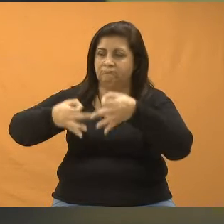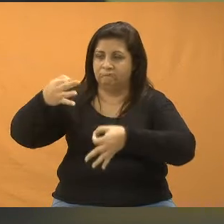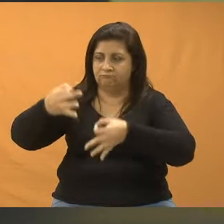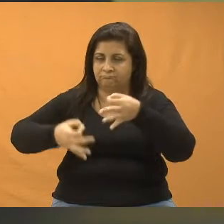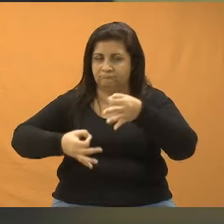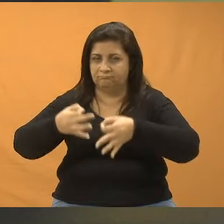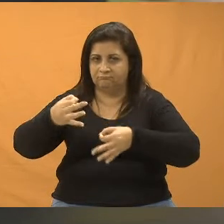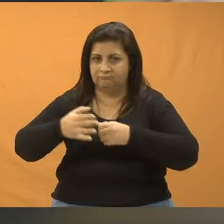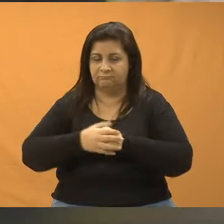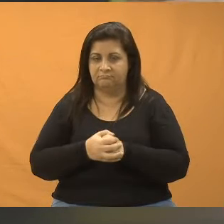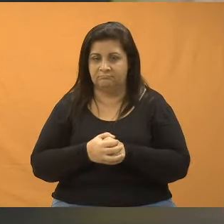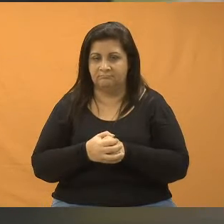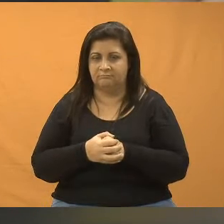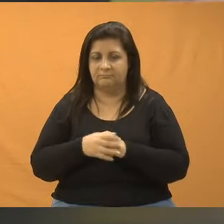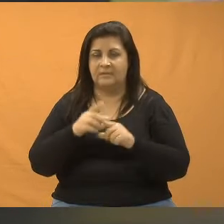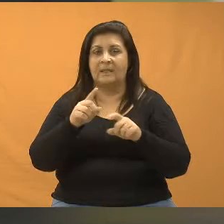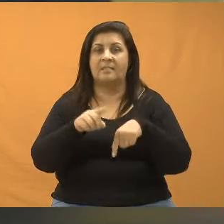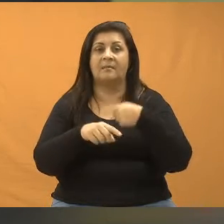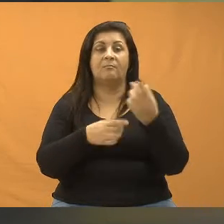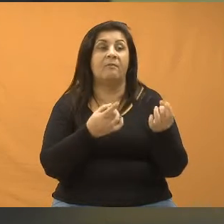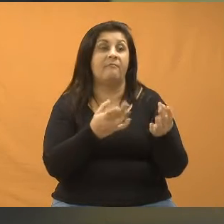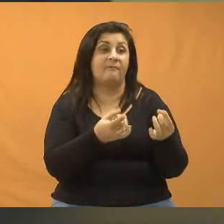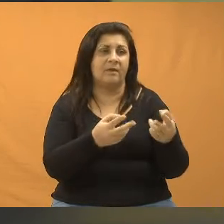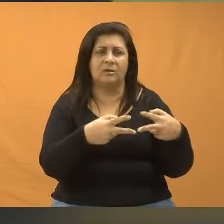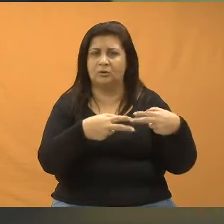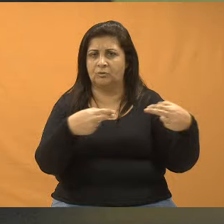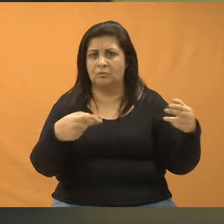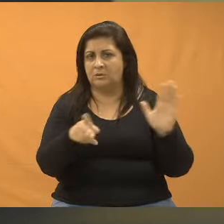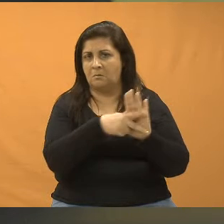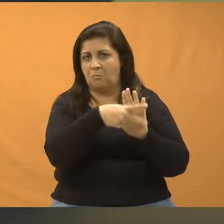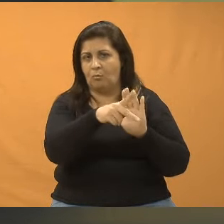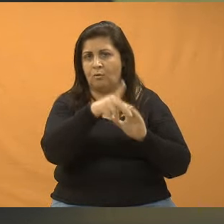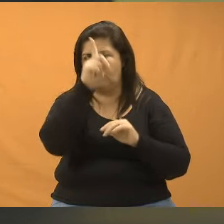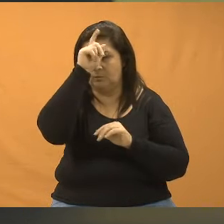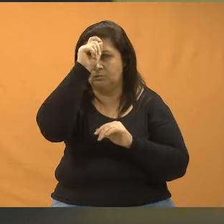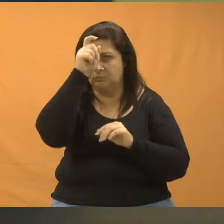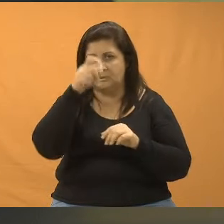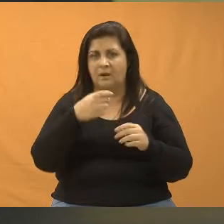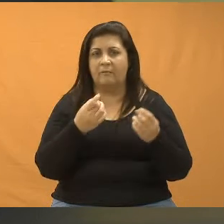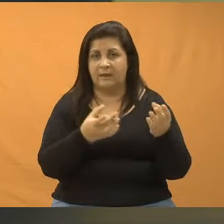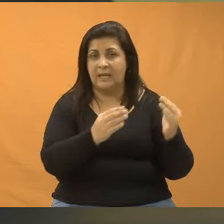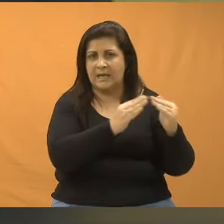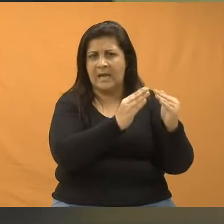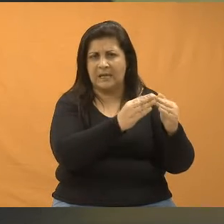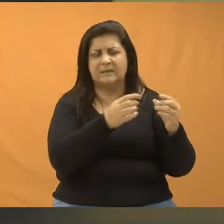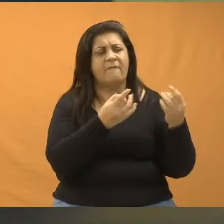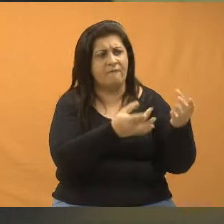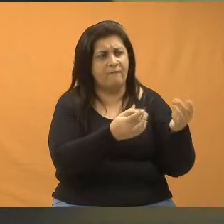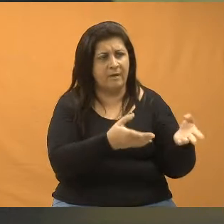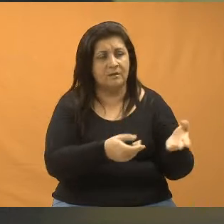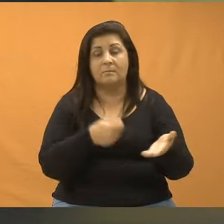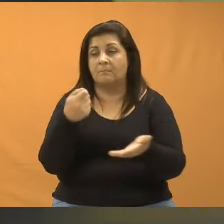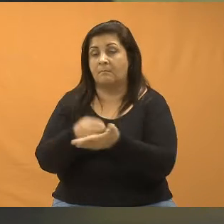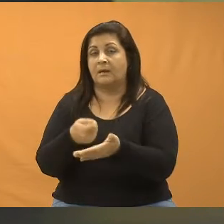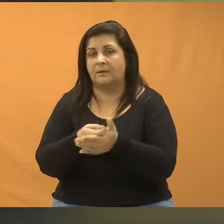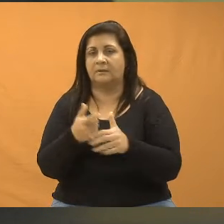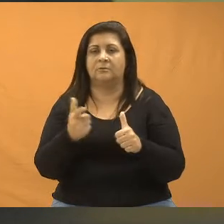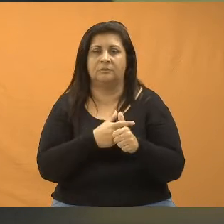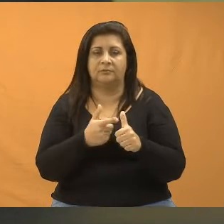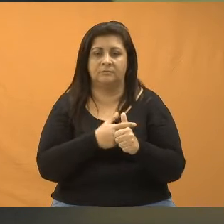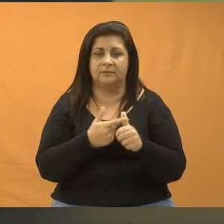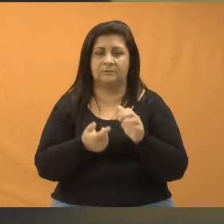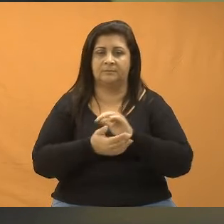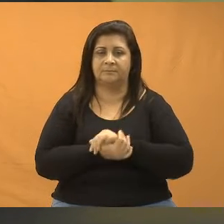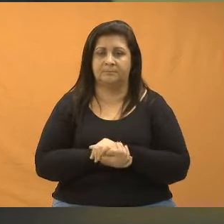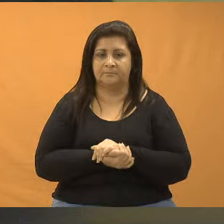que passaria por leilões de bens da Santa Casa, né, para que sejam quitados os credores, que vão desde